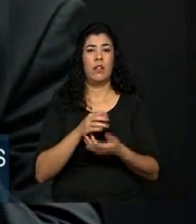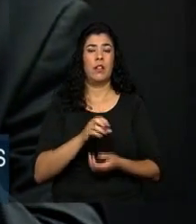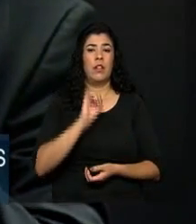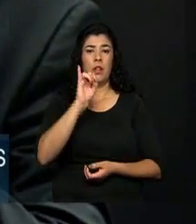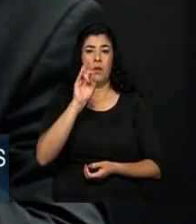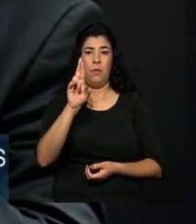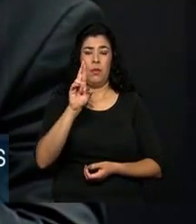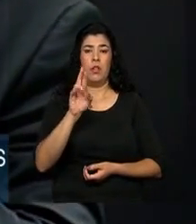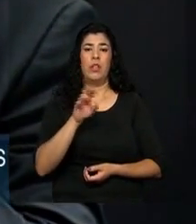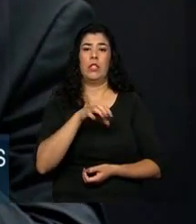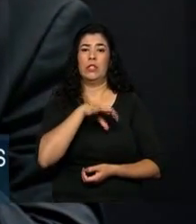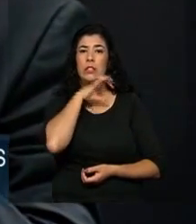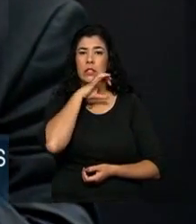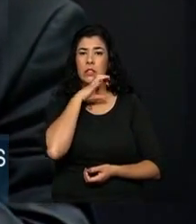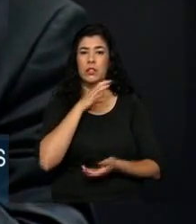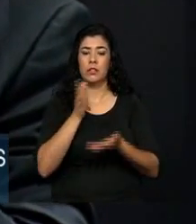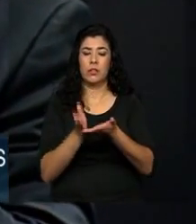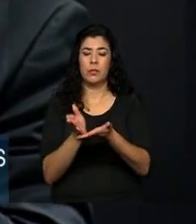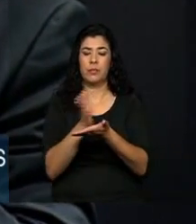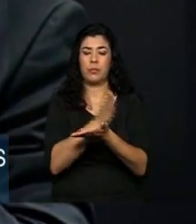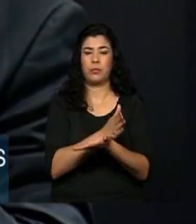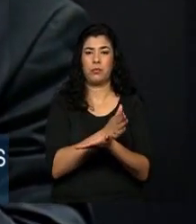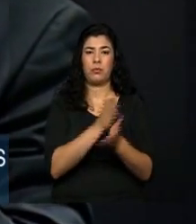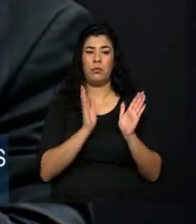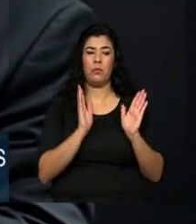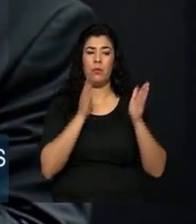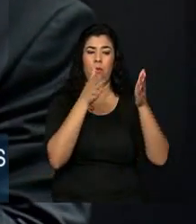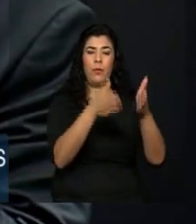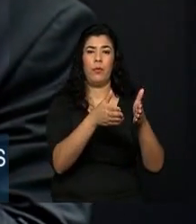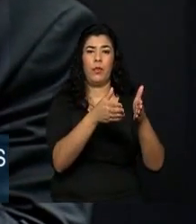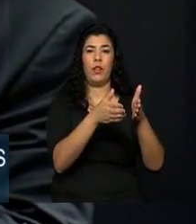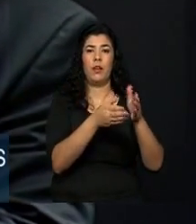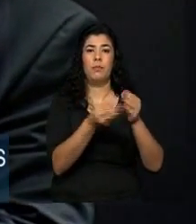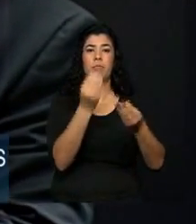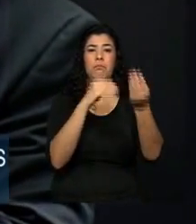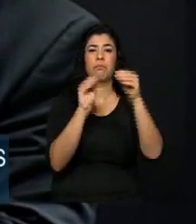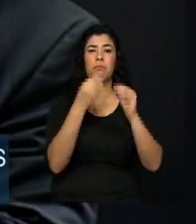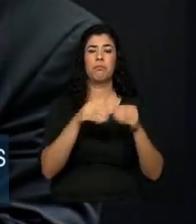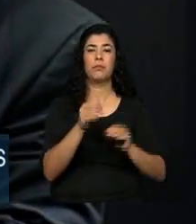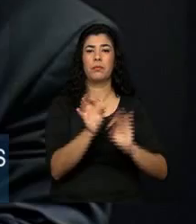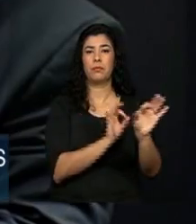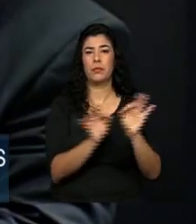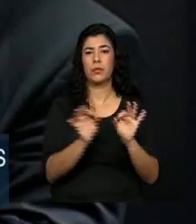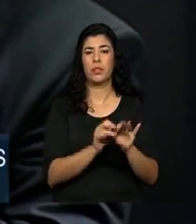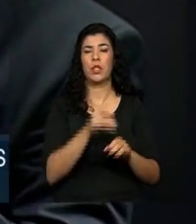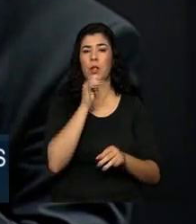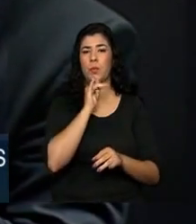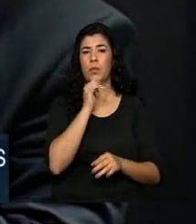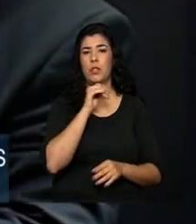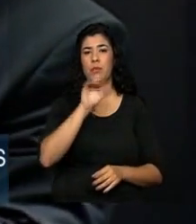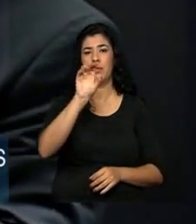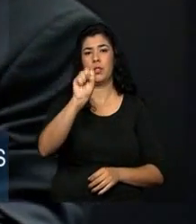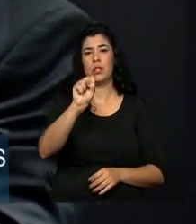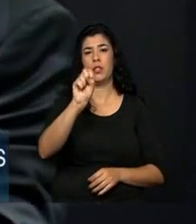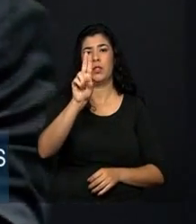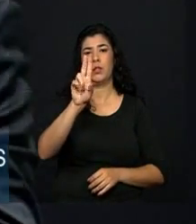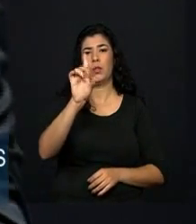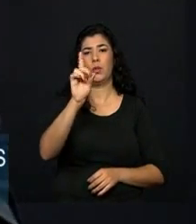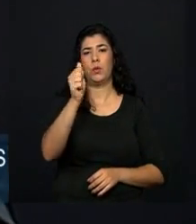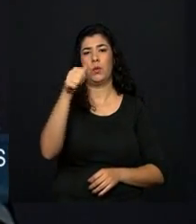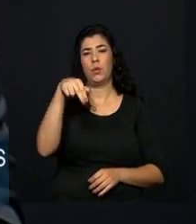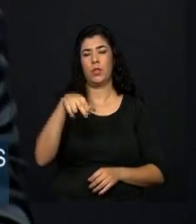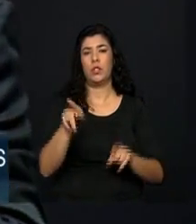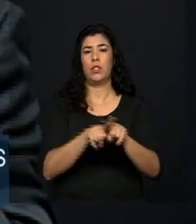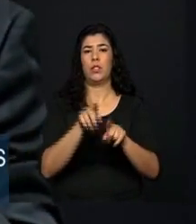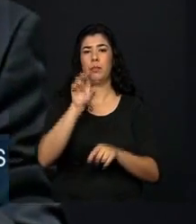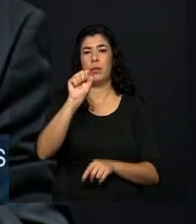aplicações em projetos cuj ah tanto nas áreas de desenvolvimento da Sudan e da Suene sejam considerados como